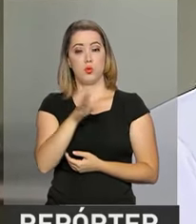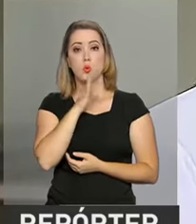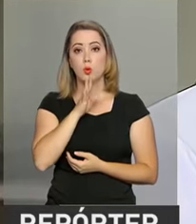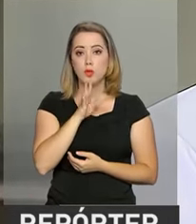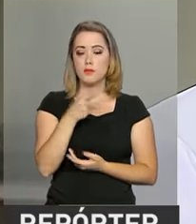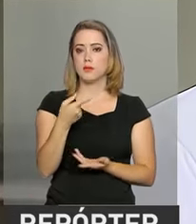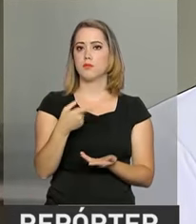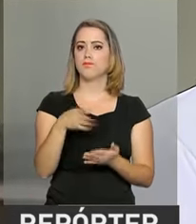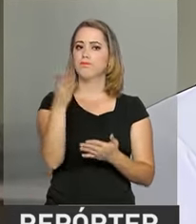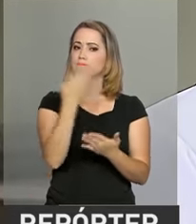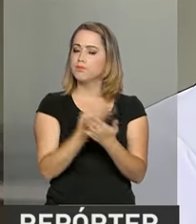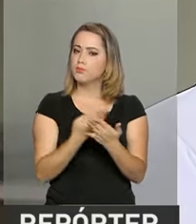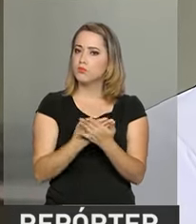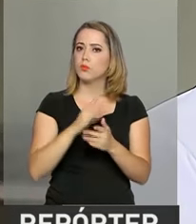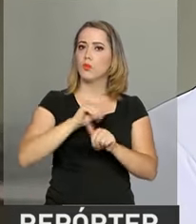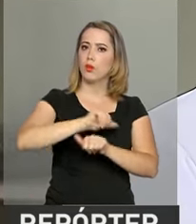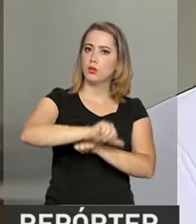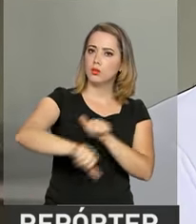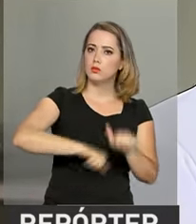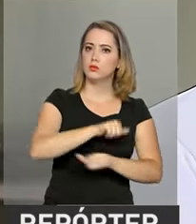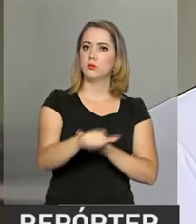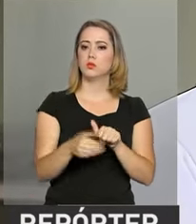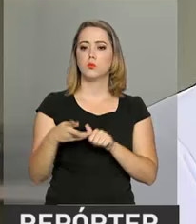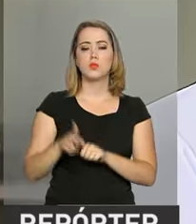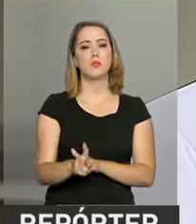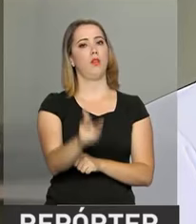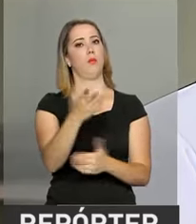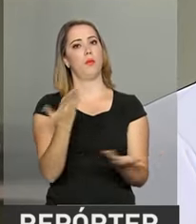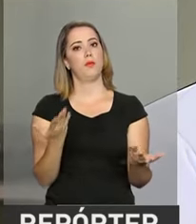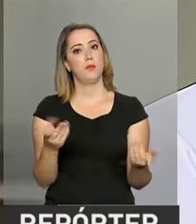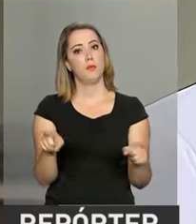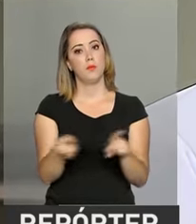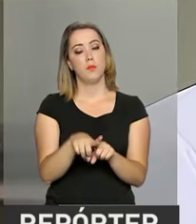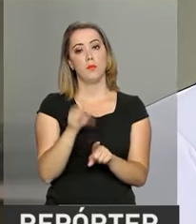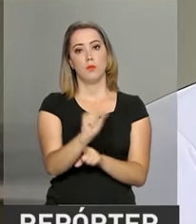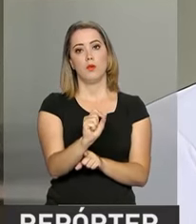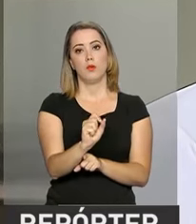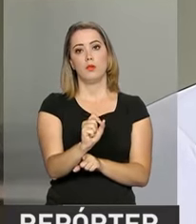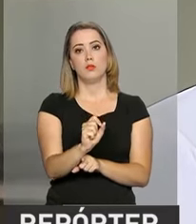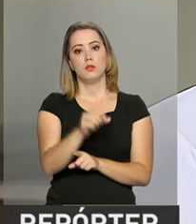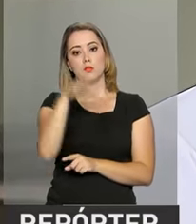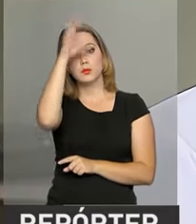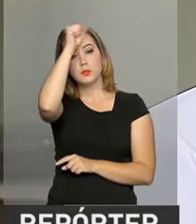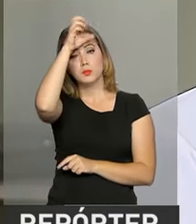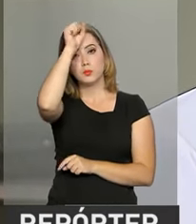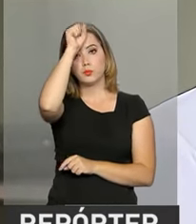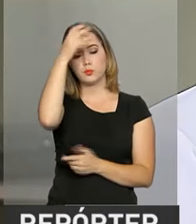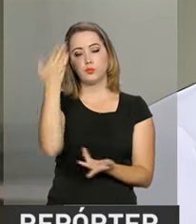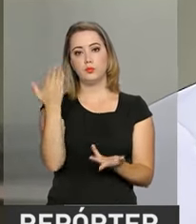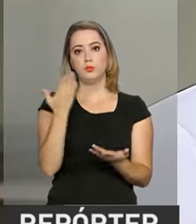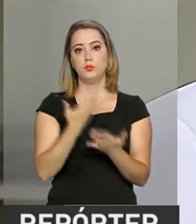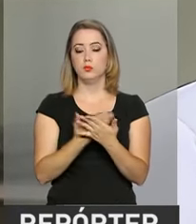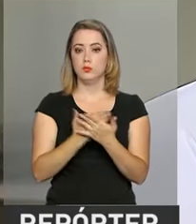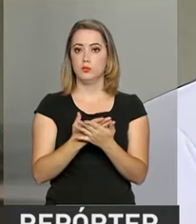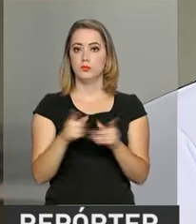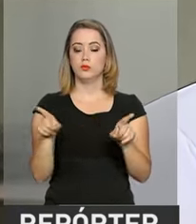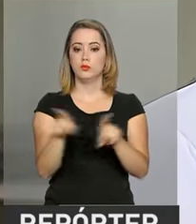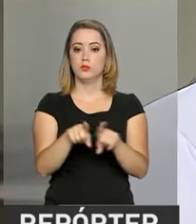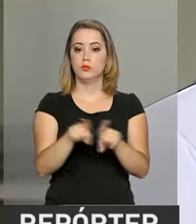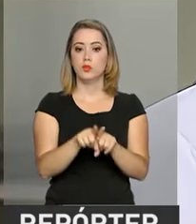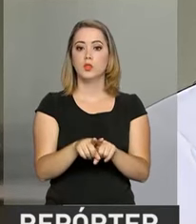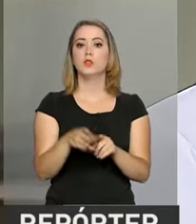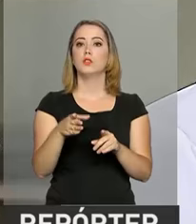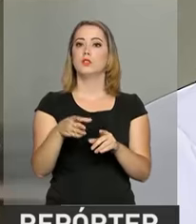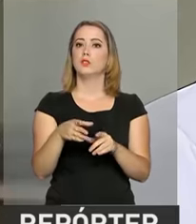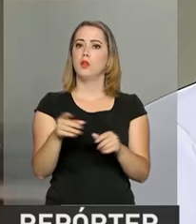né sempre a renovação dos estudos sempre uma uma atualização dos estudos e a questão